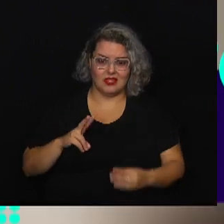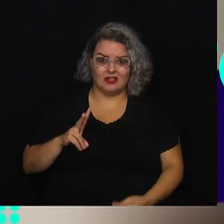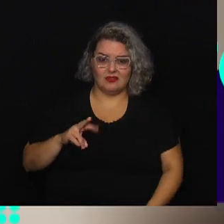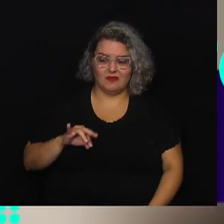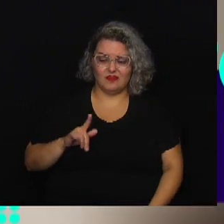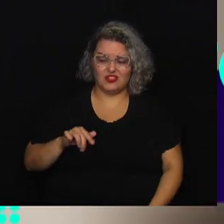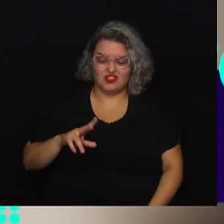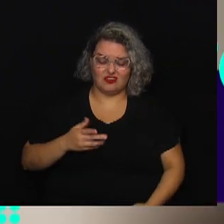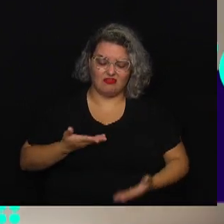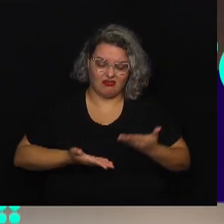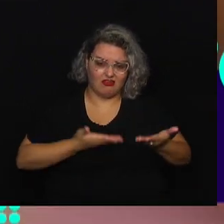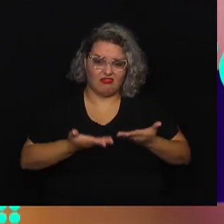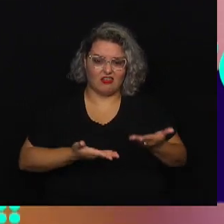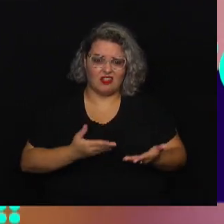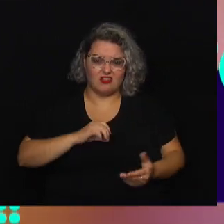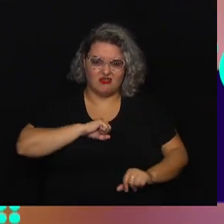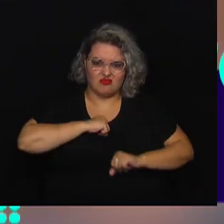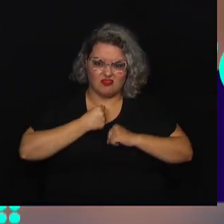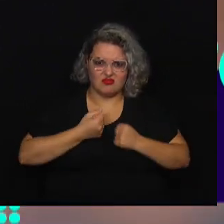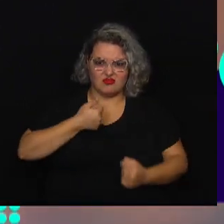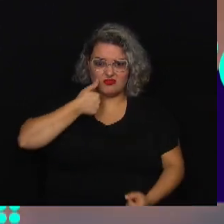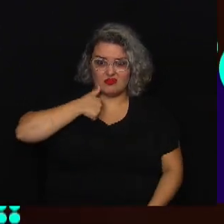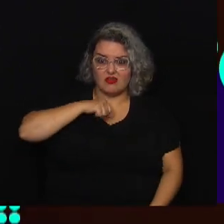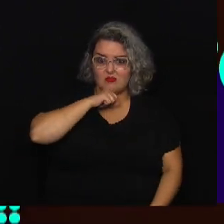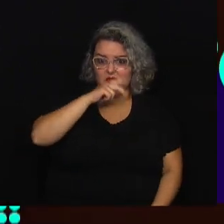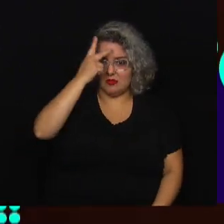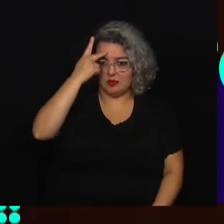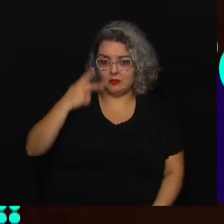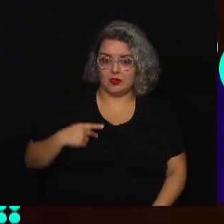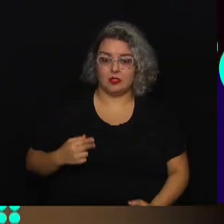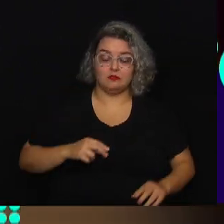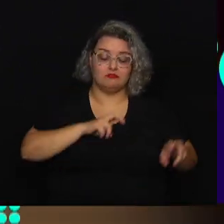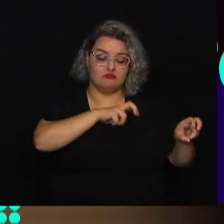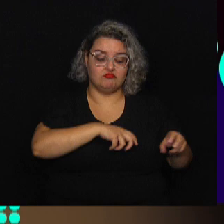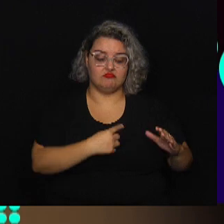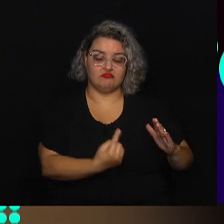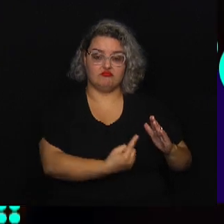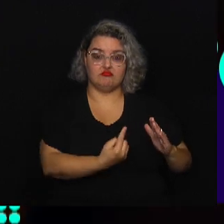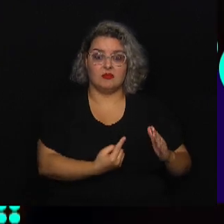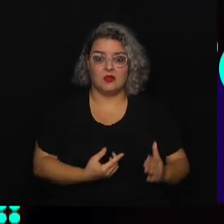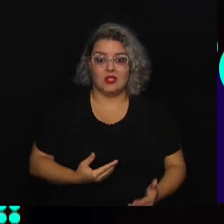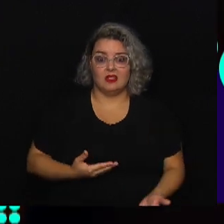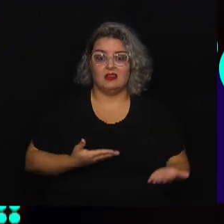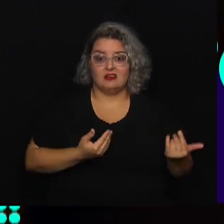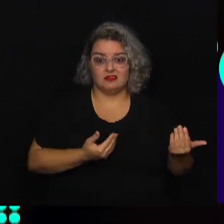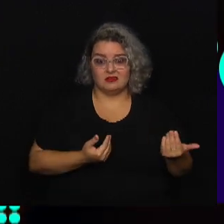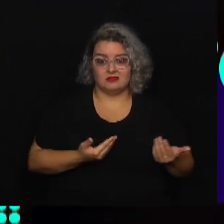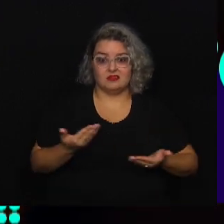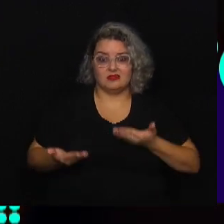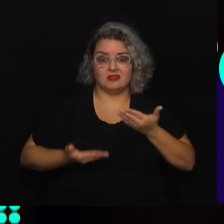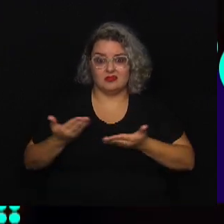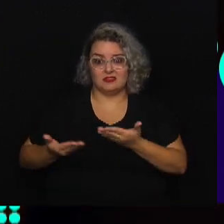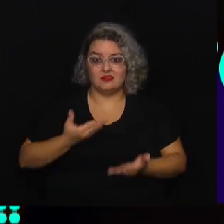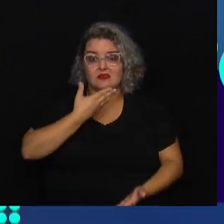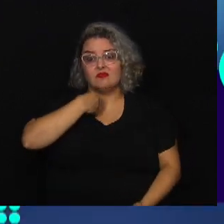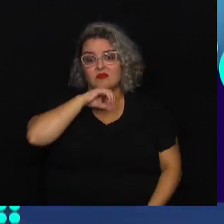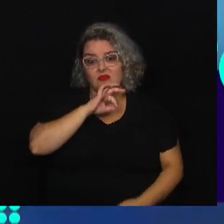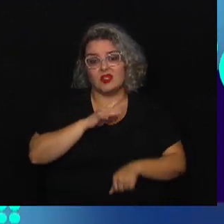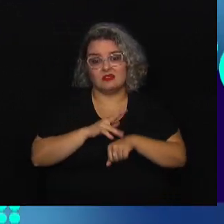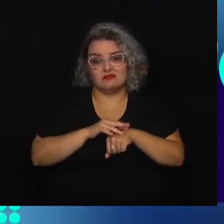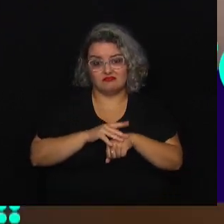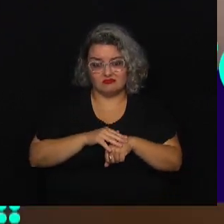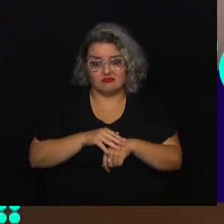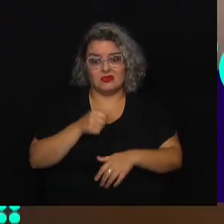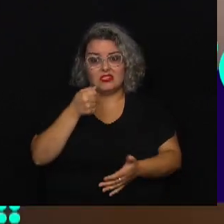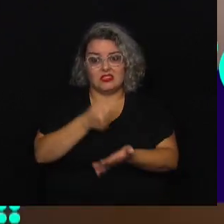de sua própria mãe. Isolada em uma fazenda, a jovem se vê obrigada a cuidar de seu pai doente e a